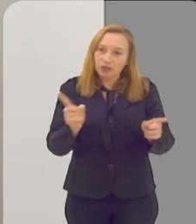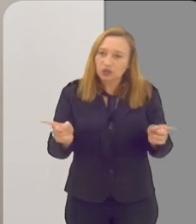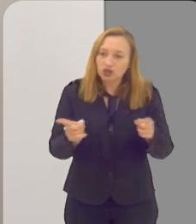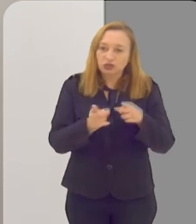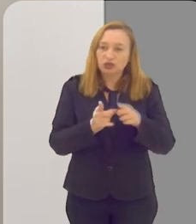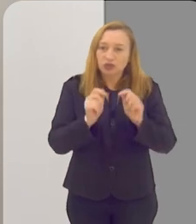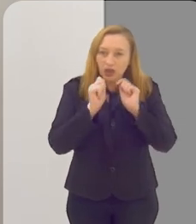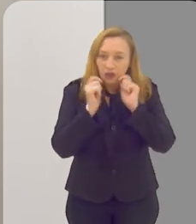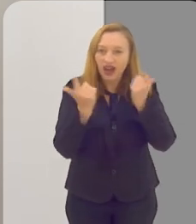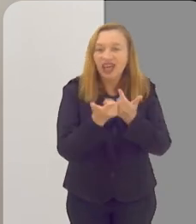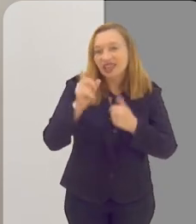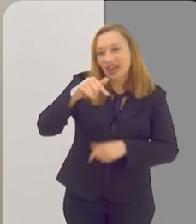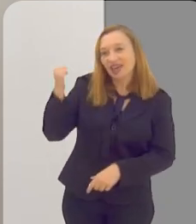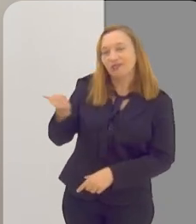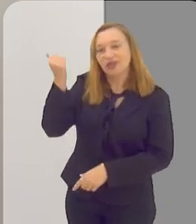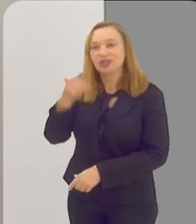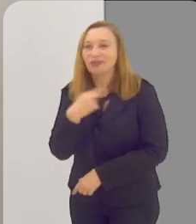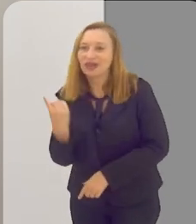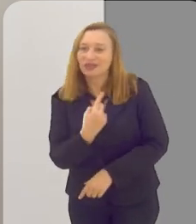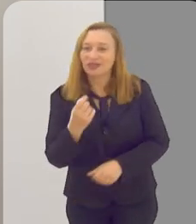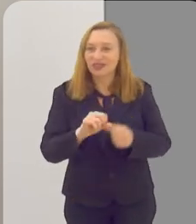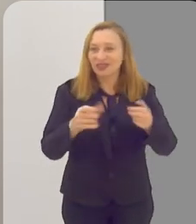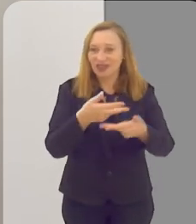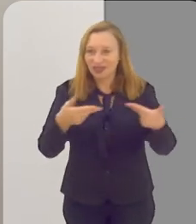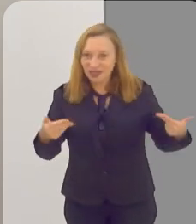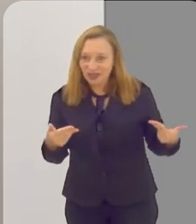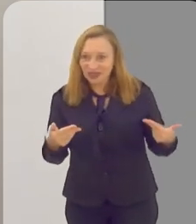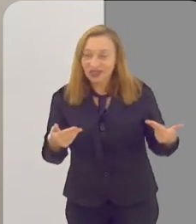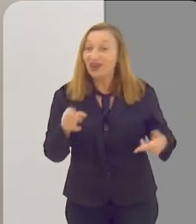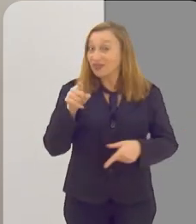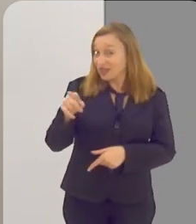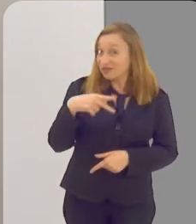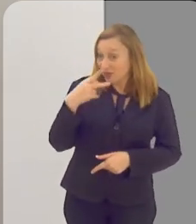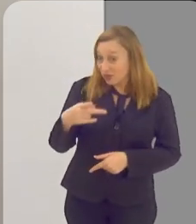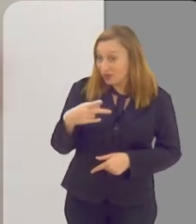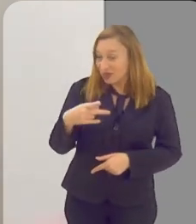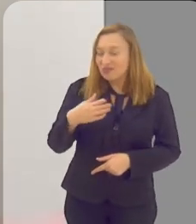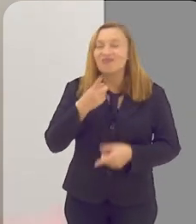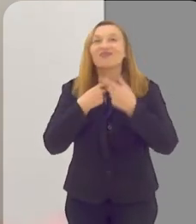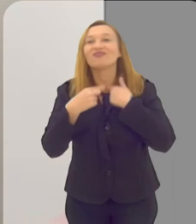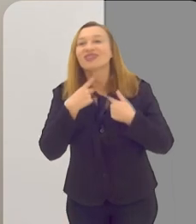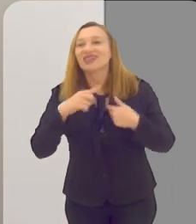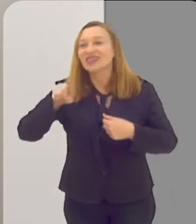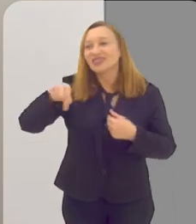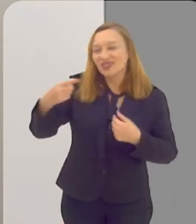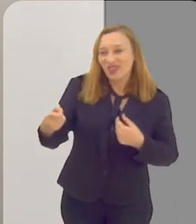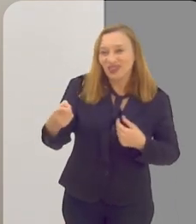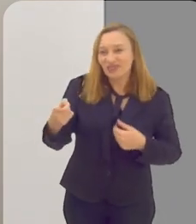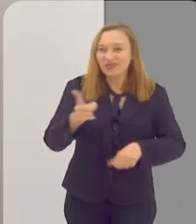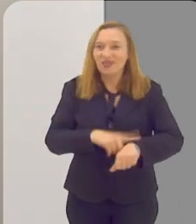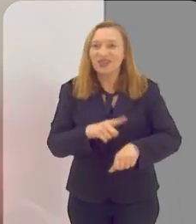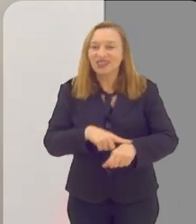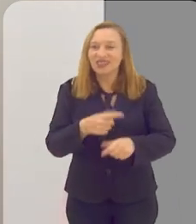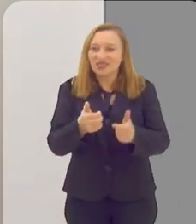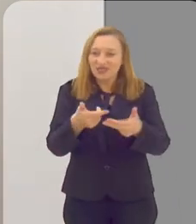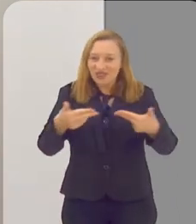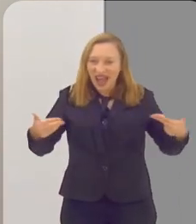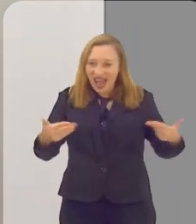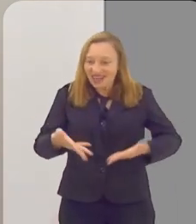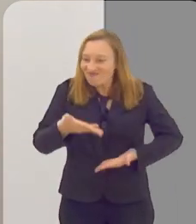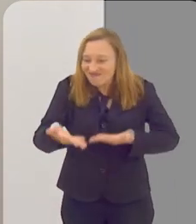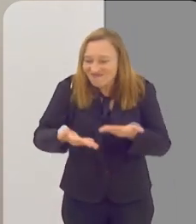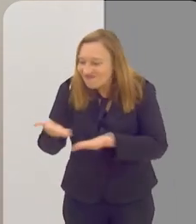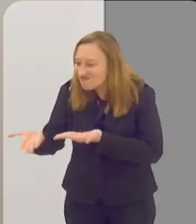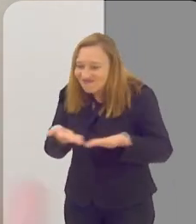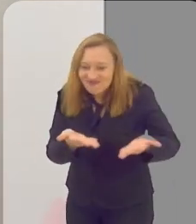encurtar esse caminho com a Alerj, que é tão importante para a gente, para realizar muita coisa. E como você falou, meu desejo é que na próxima a gente já esteja